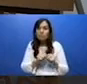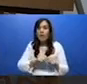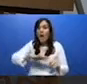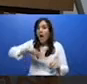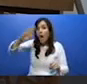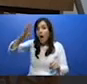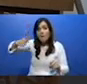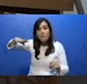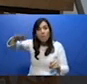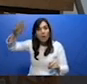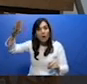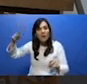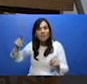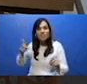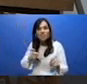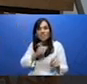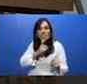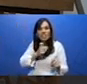montanhas de gelo